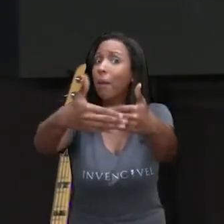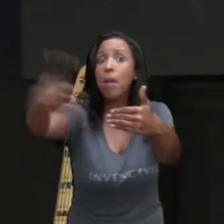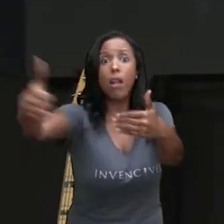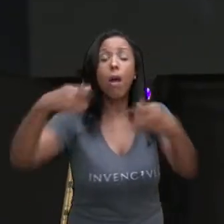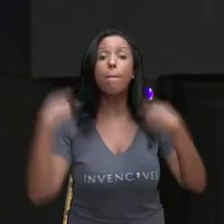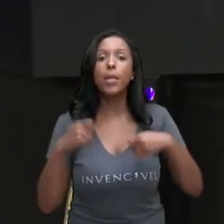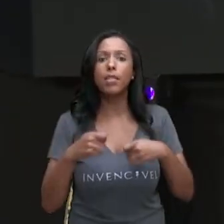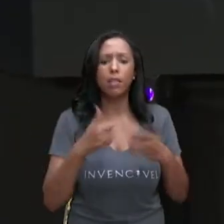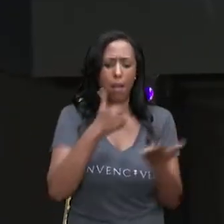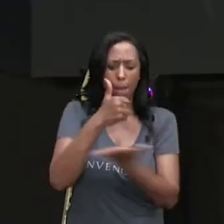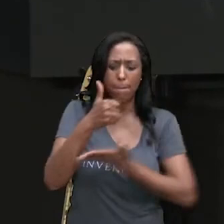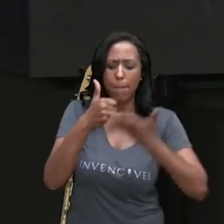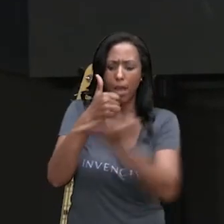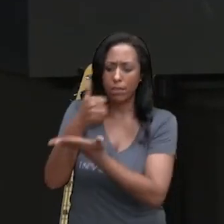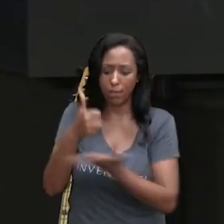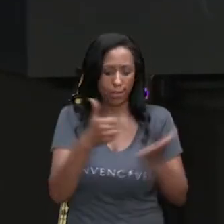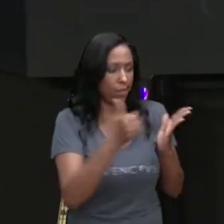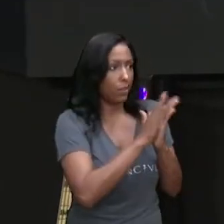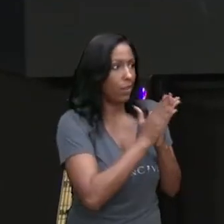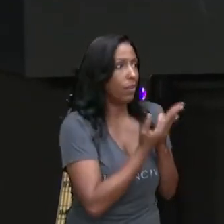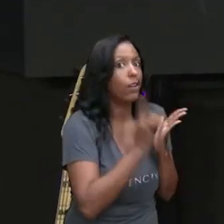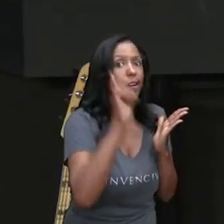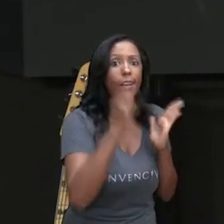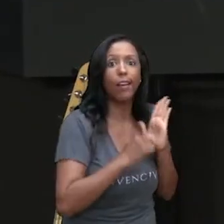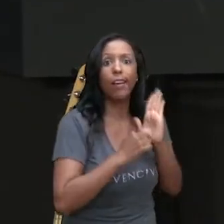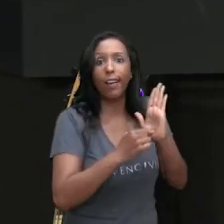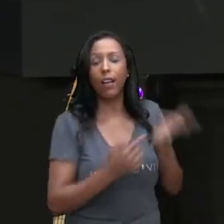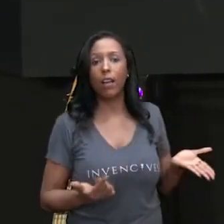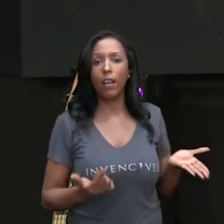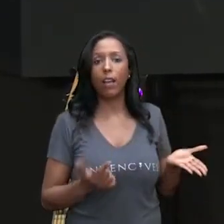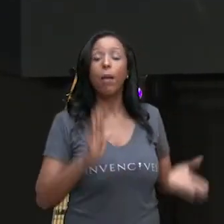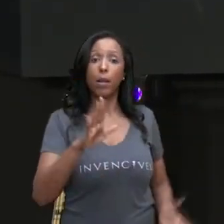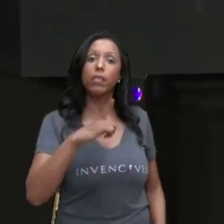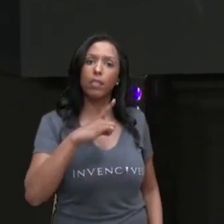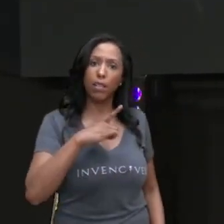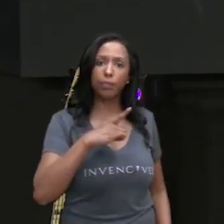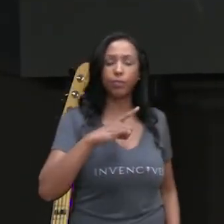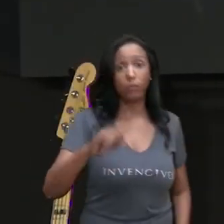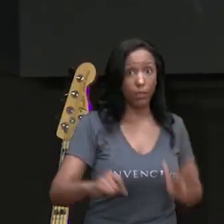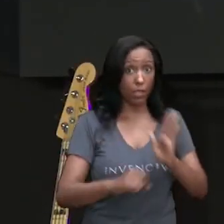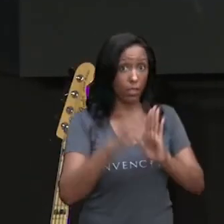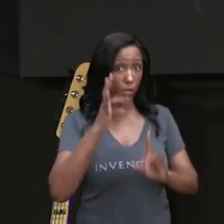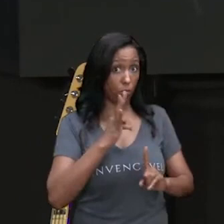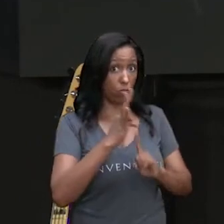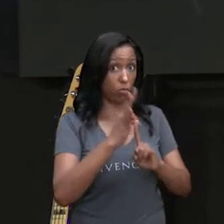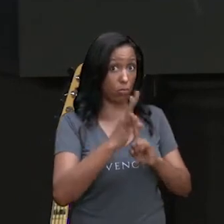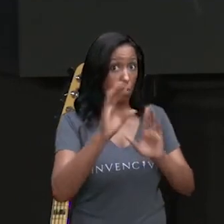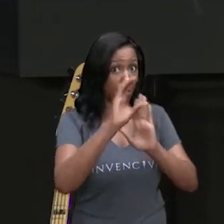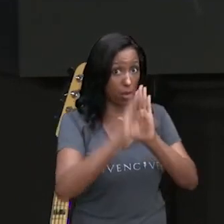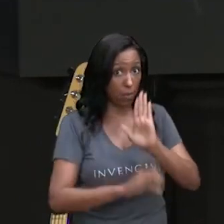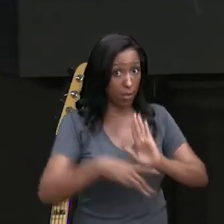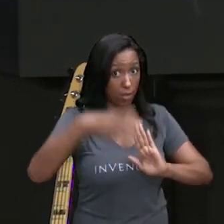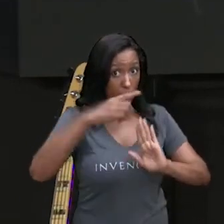palavra. Agora olha o que diz 2 Timóteo 3,16: toda escritura é inspirada por